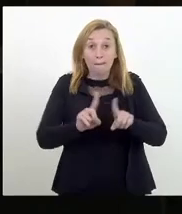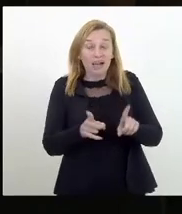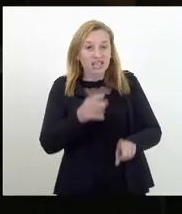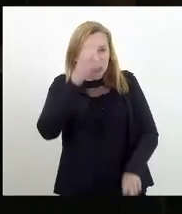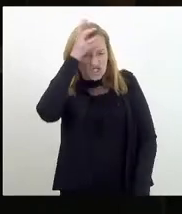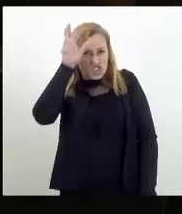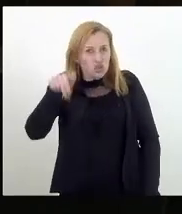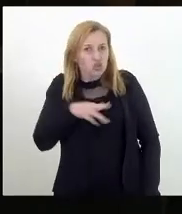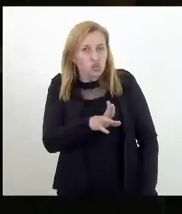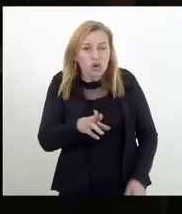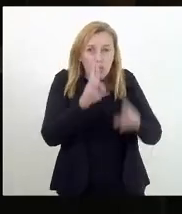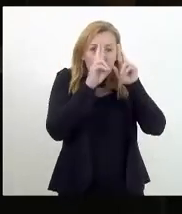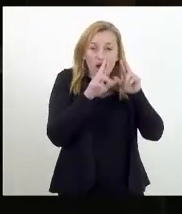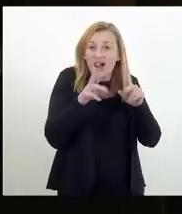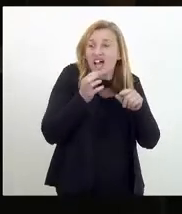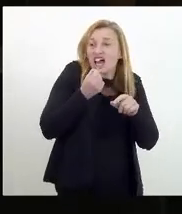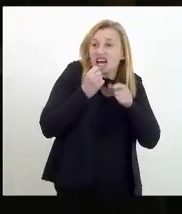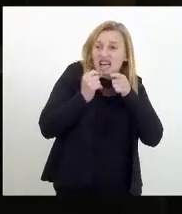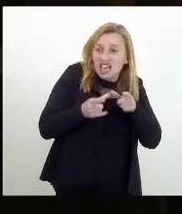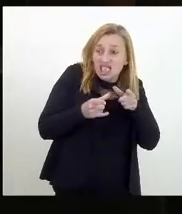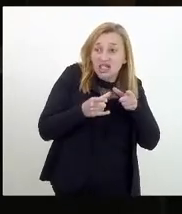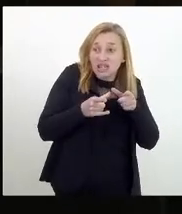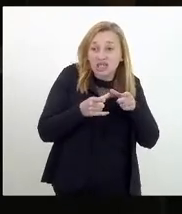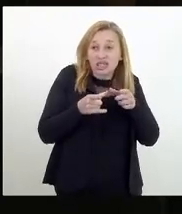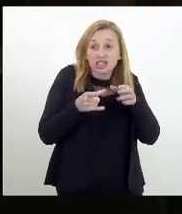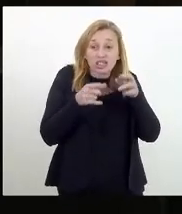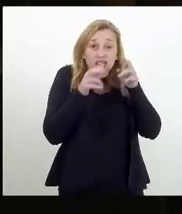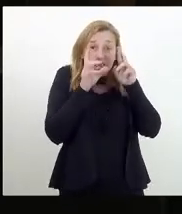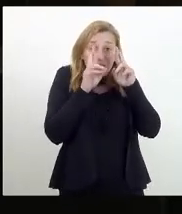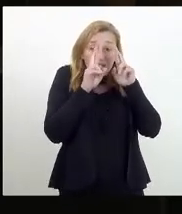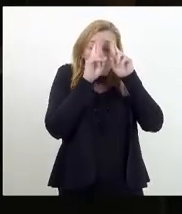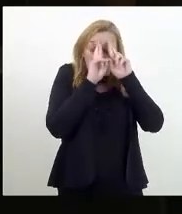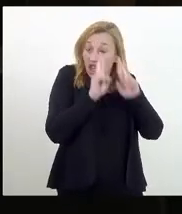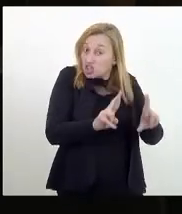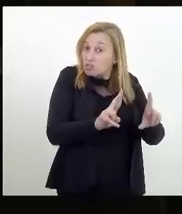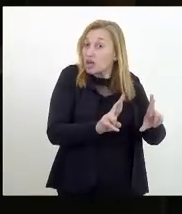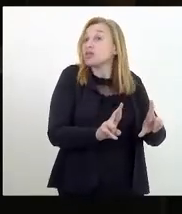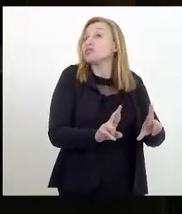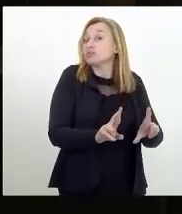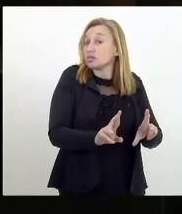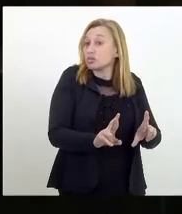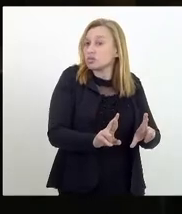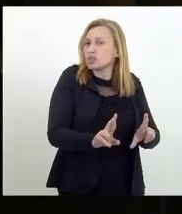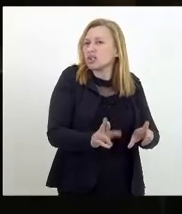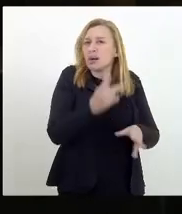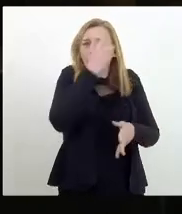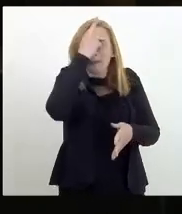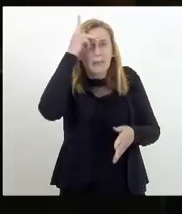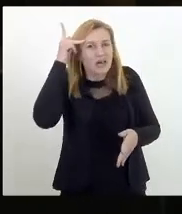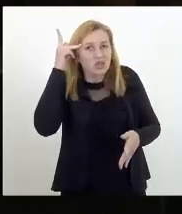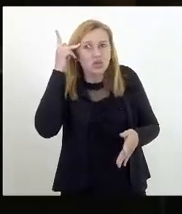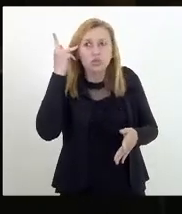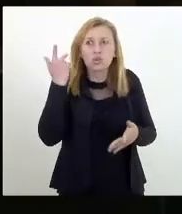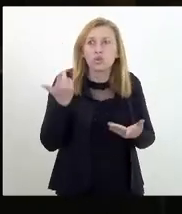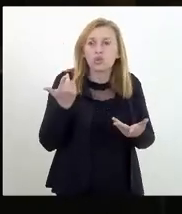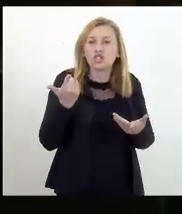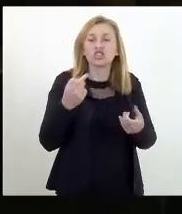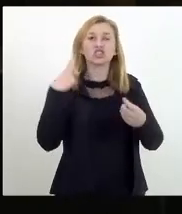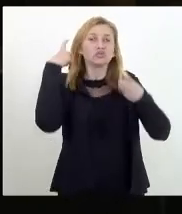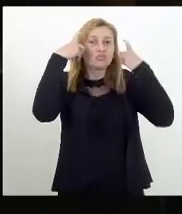ajuda respeitosa Esse é o metrô estação respeitosa de pessoas que estão